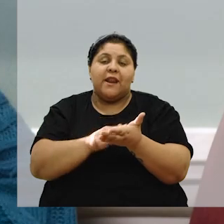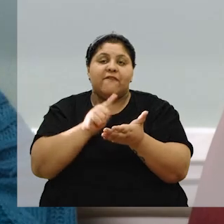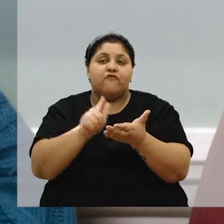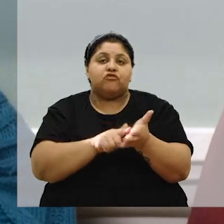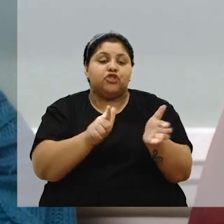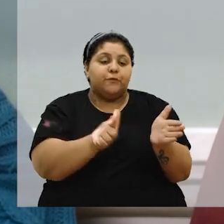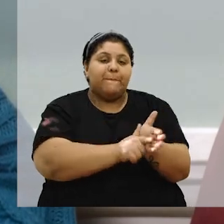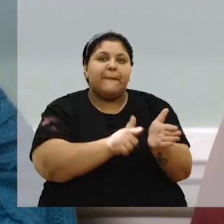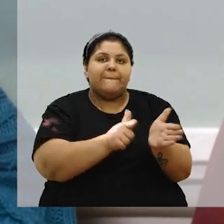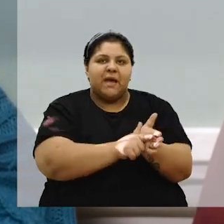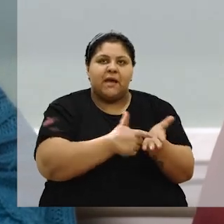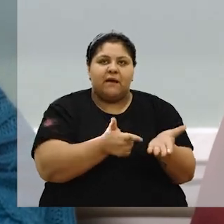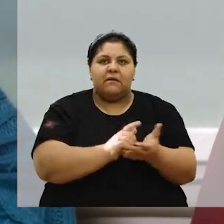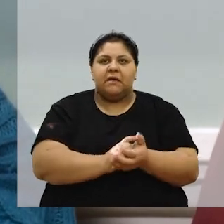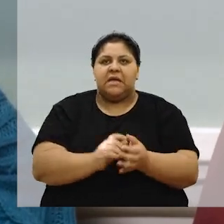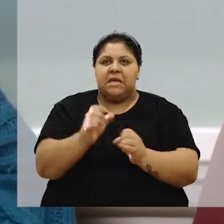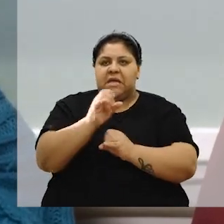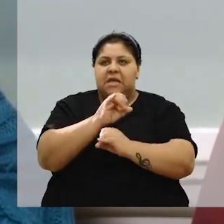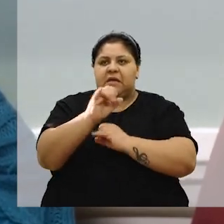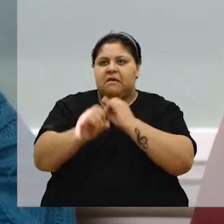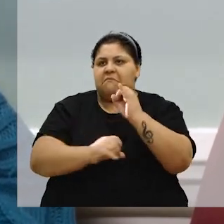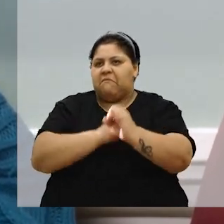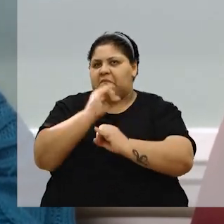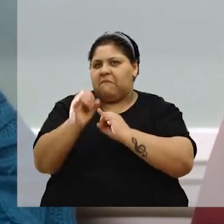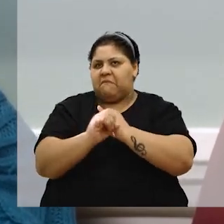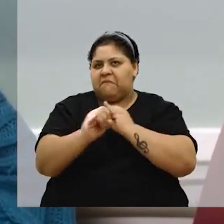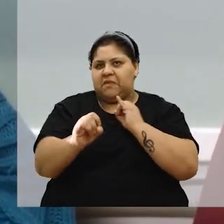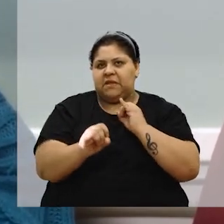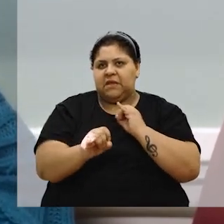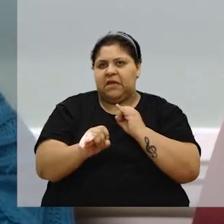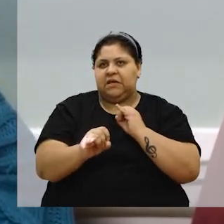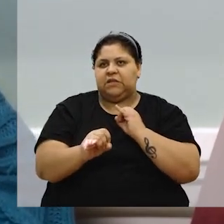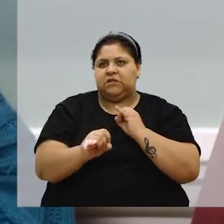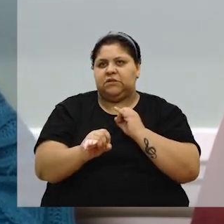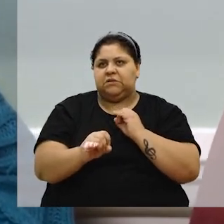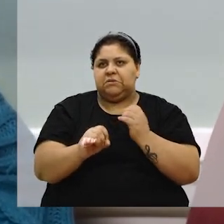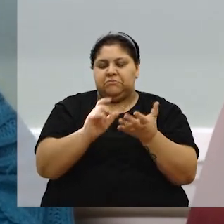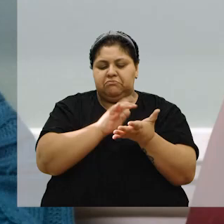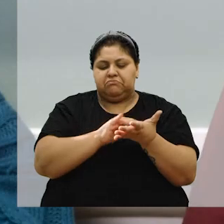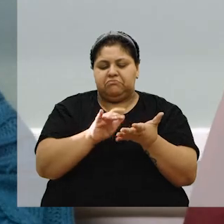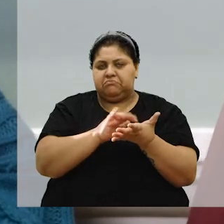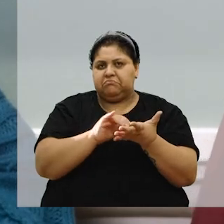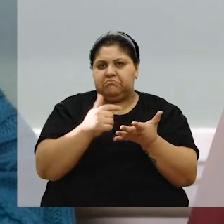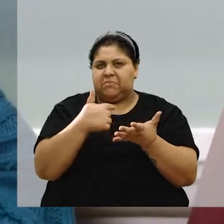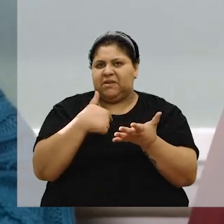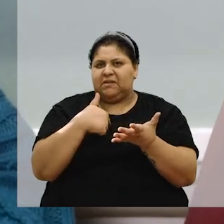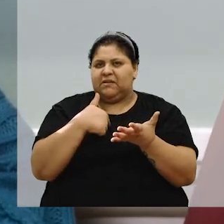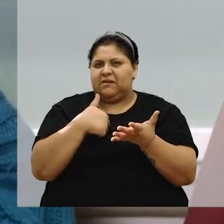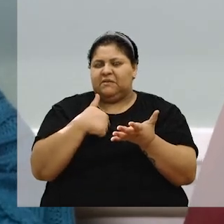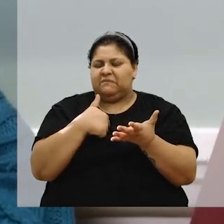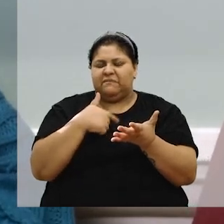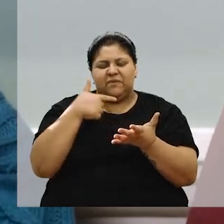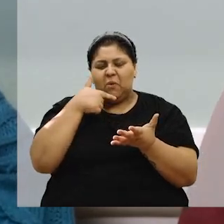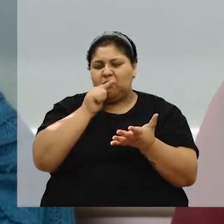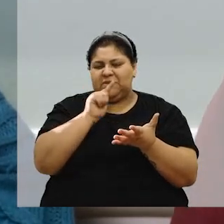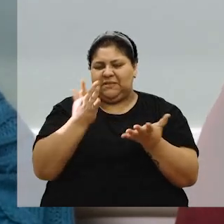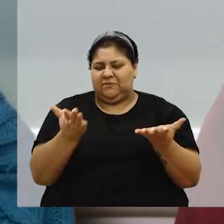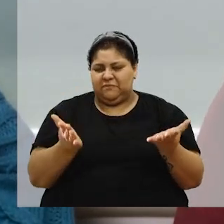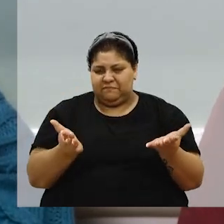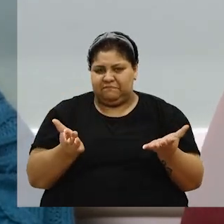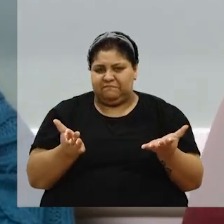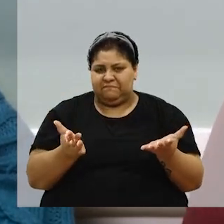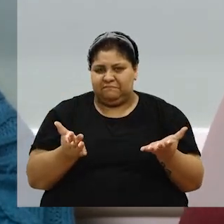leio muito, só livro físico, esse negócio de internet, celular, claro, eu tenho celular, eu